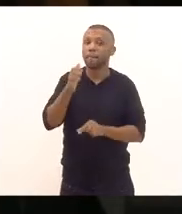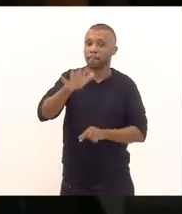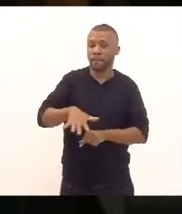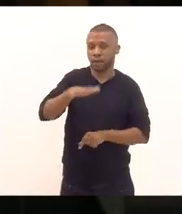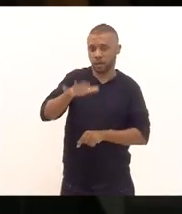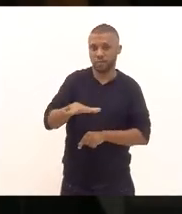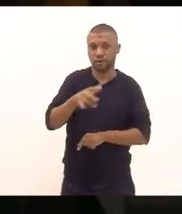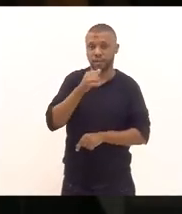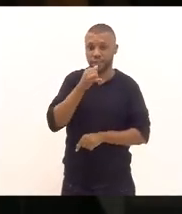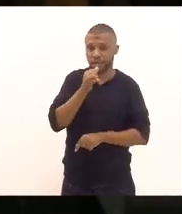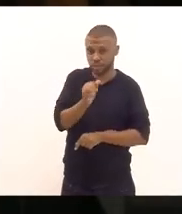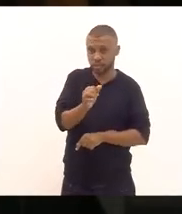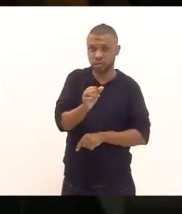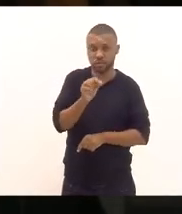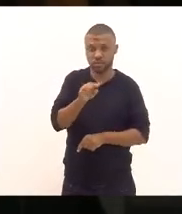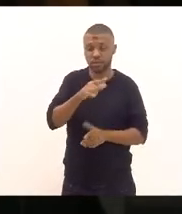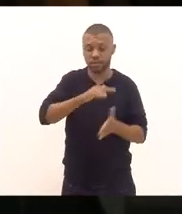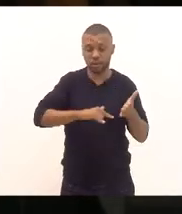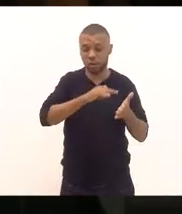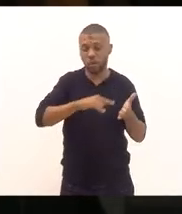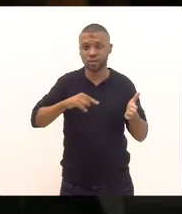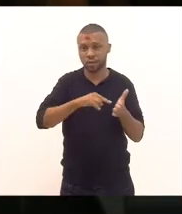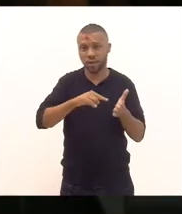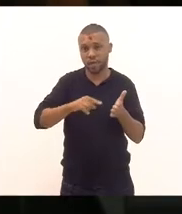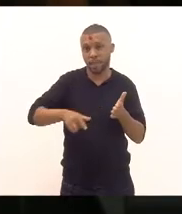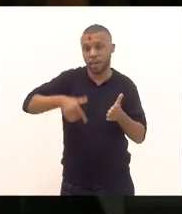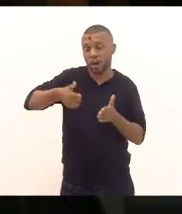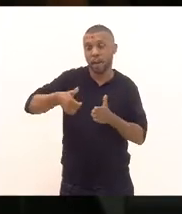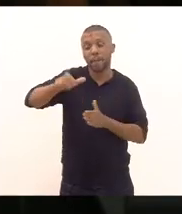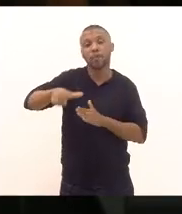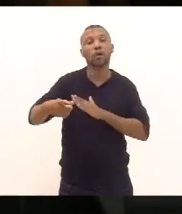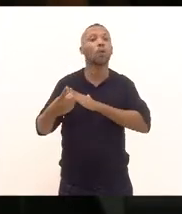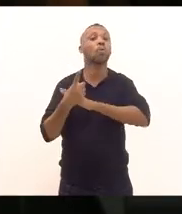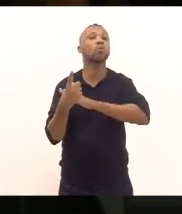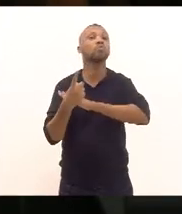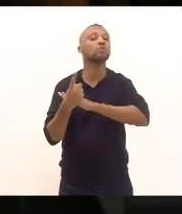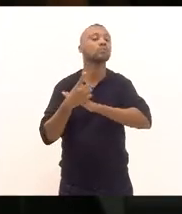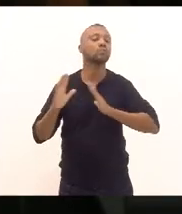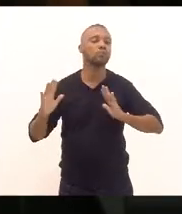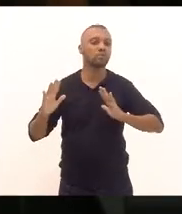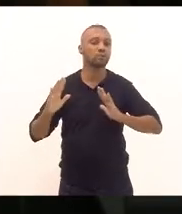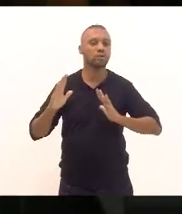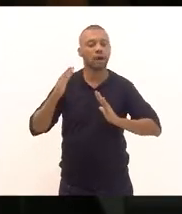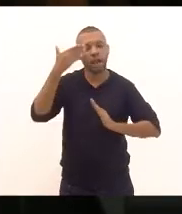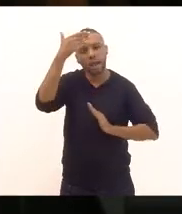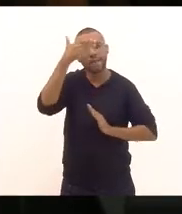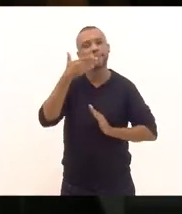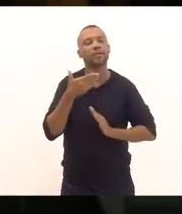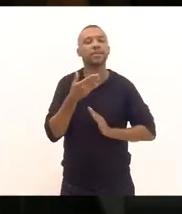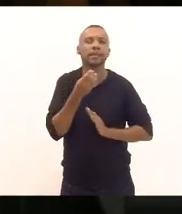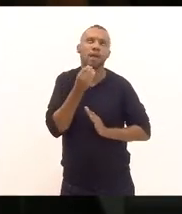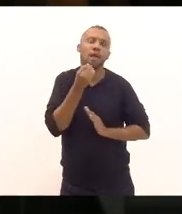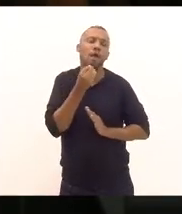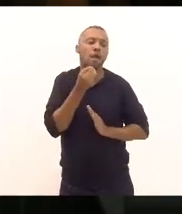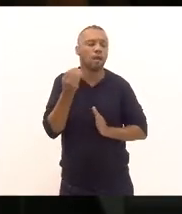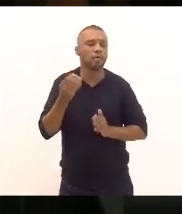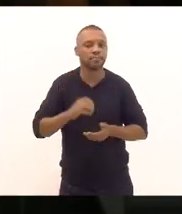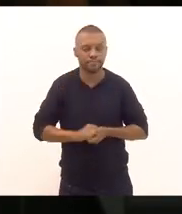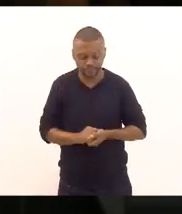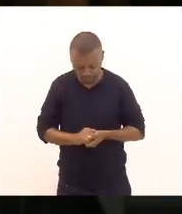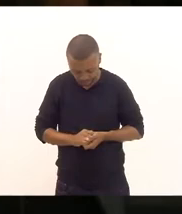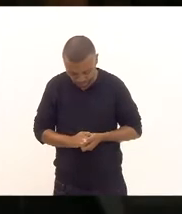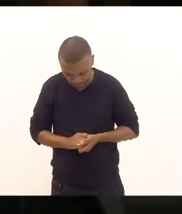a alíquota de energia elétrica melhor para o consumidor evidencia evidencia Cyrus